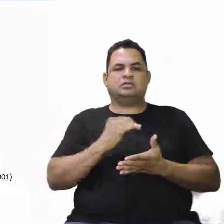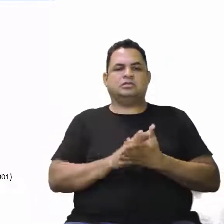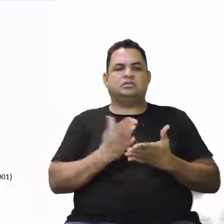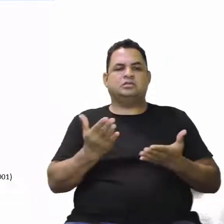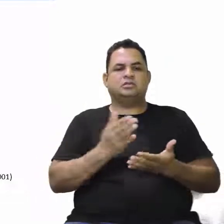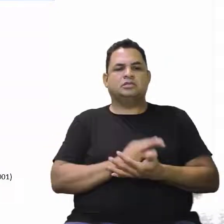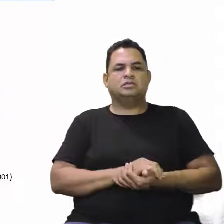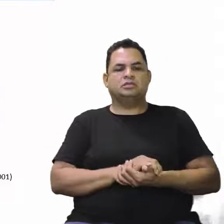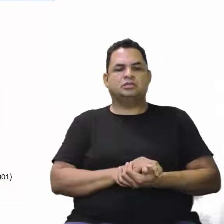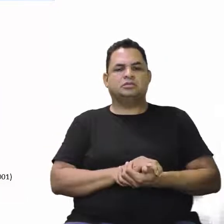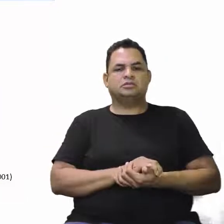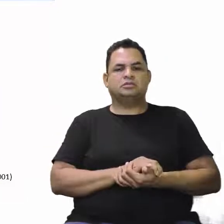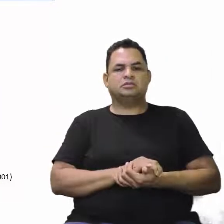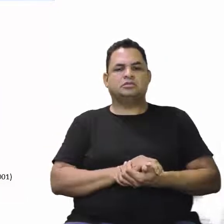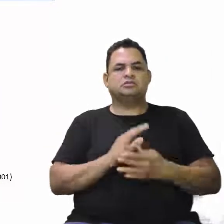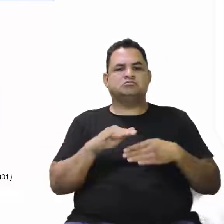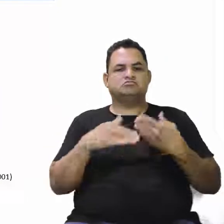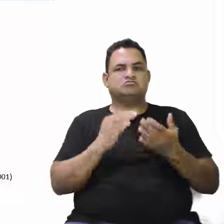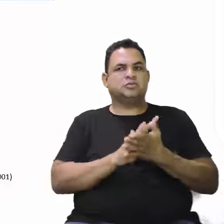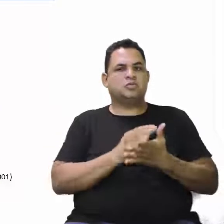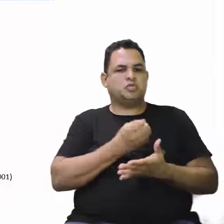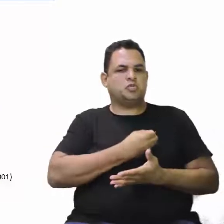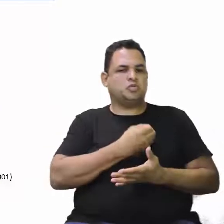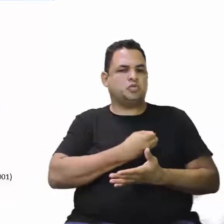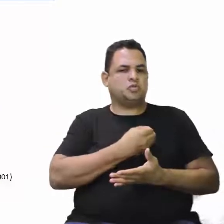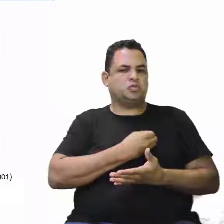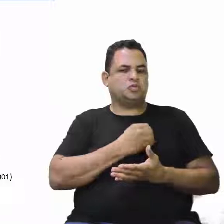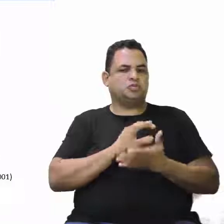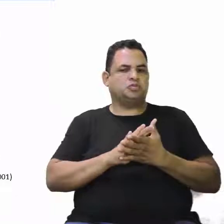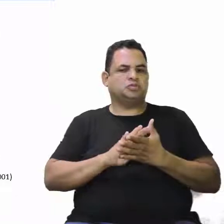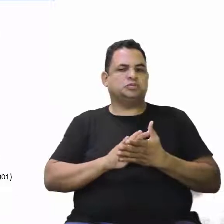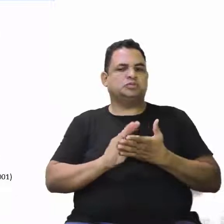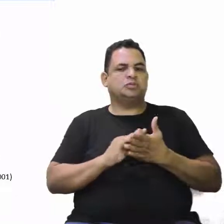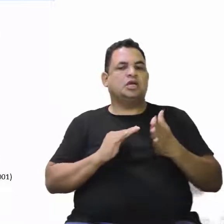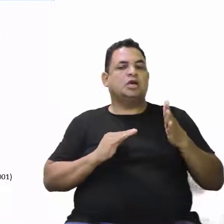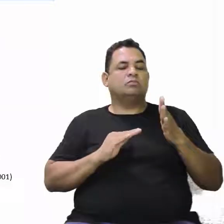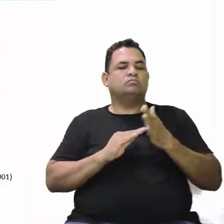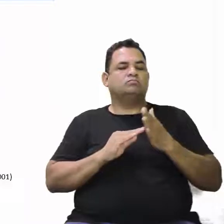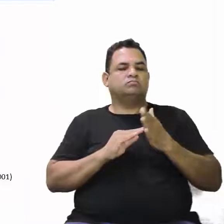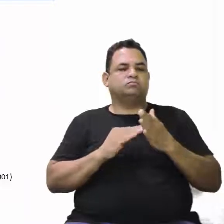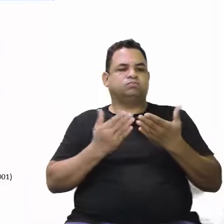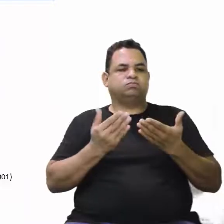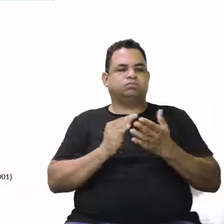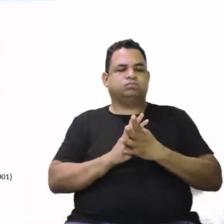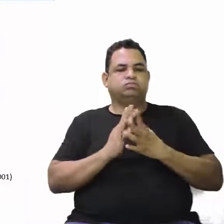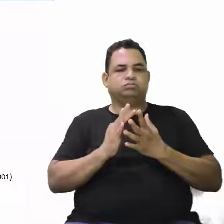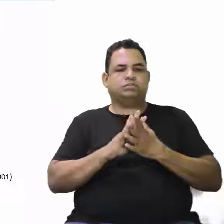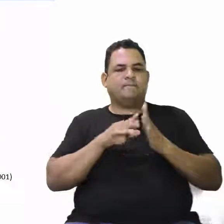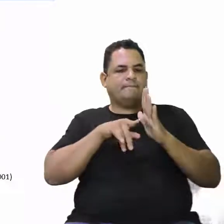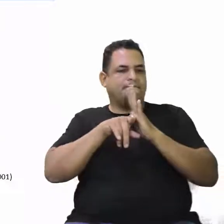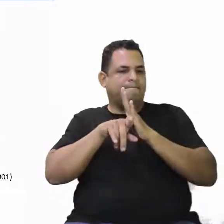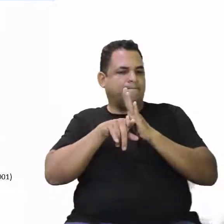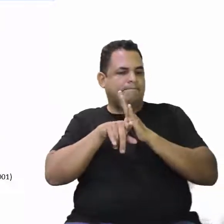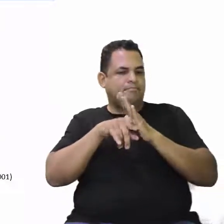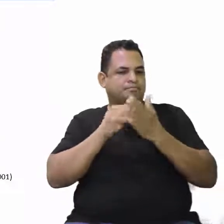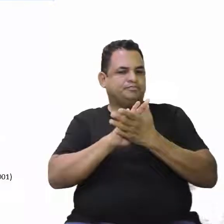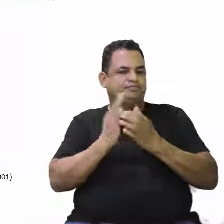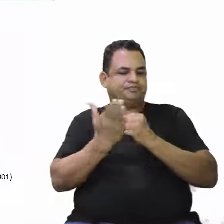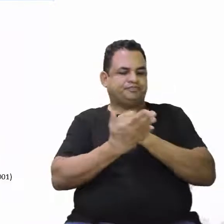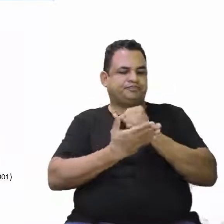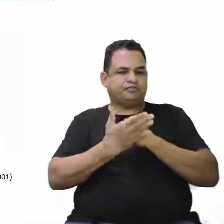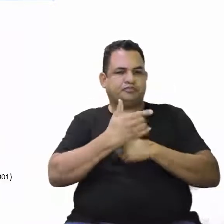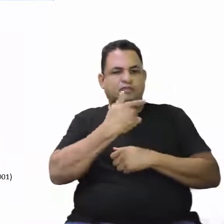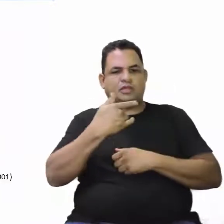Segundo os dados aí do último censo, esse aqui não é o último, né, o antepenúltimo. Com base em